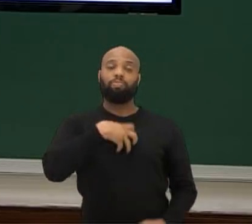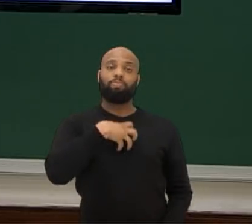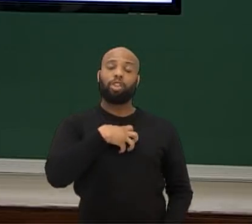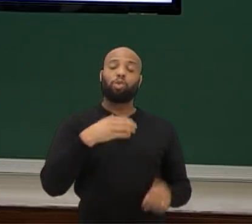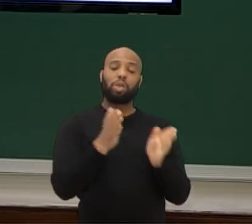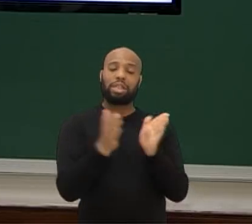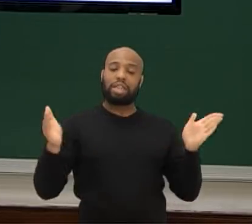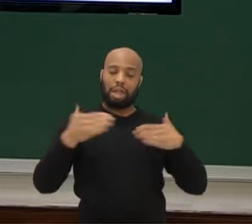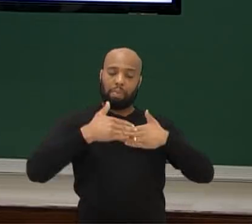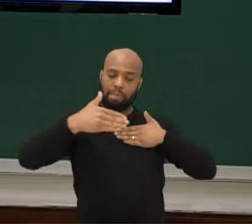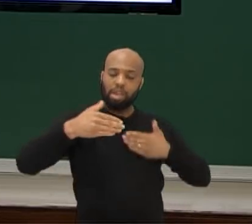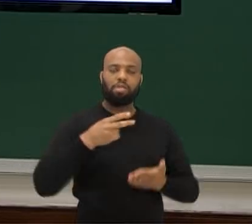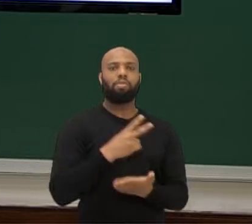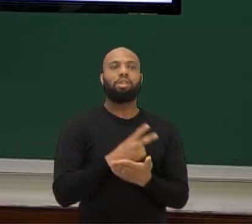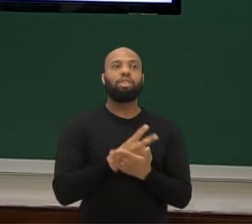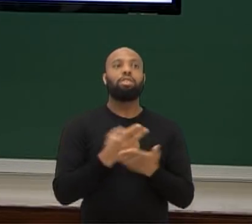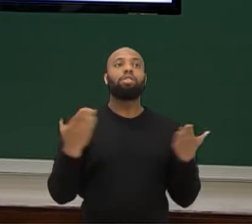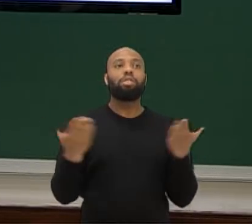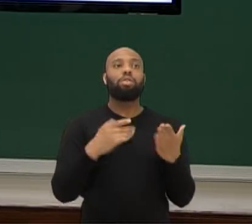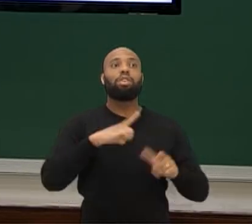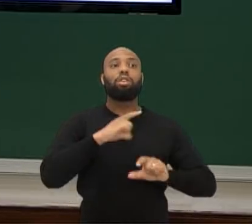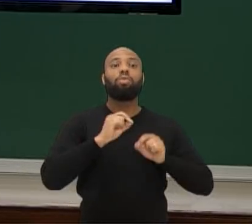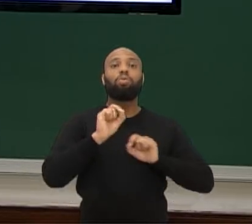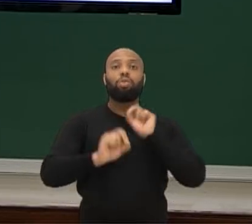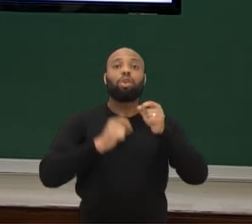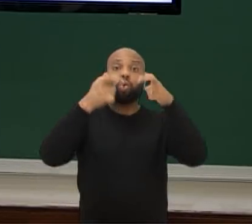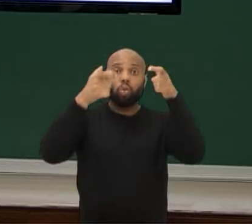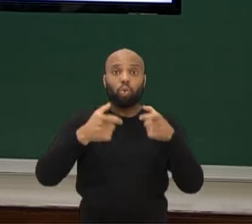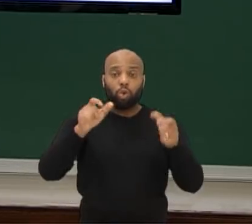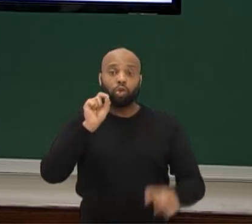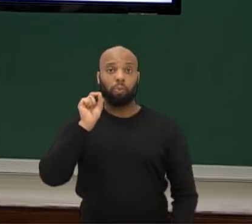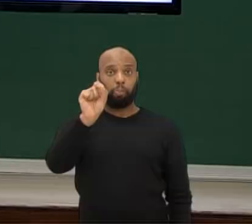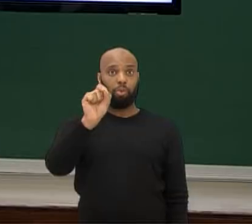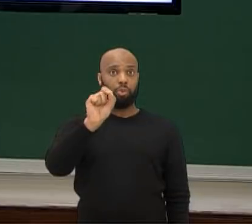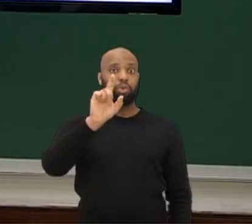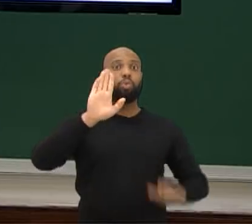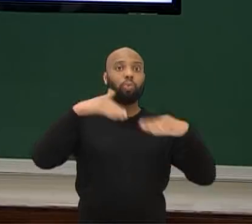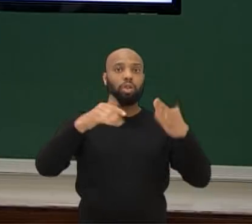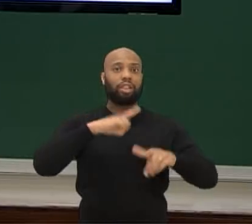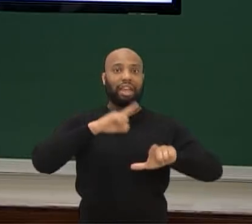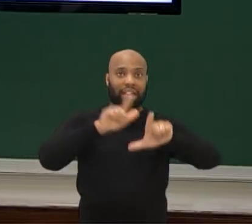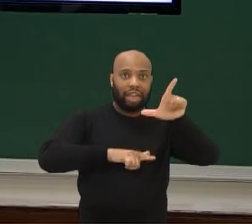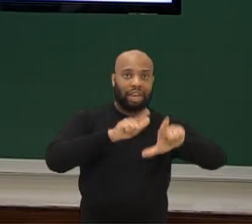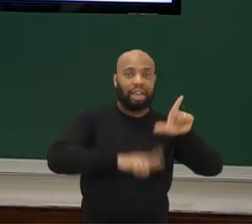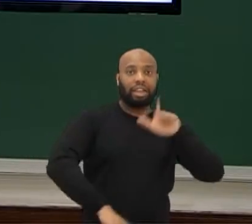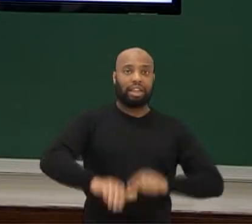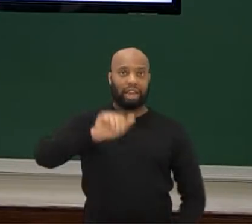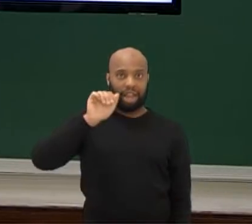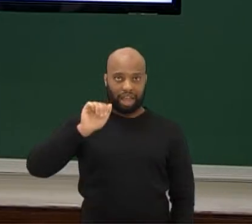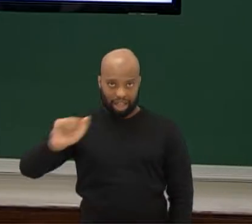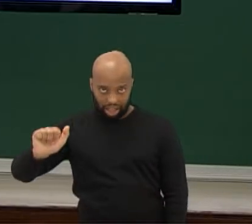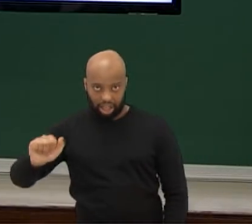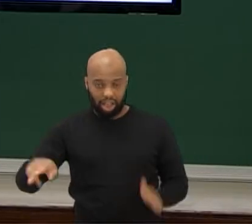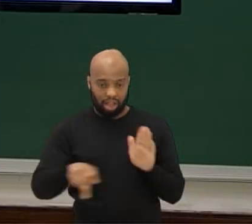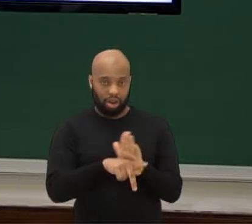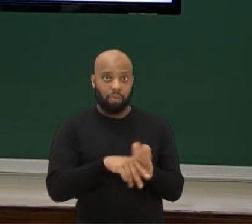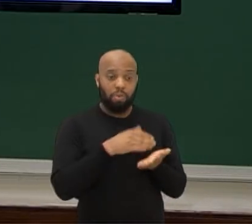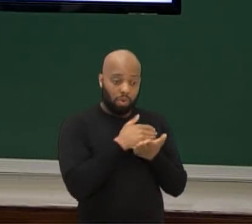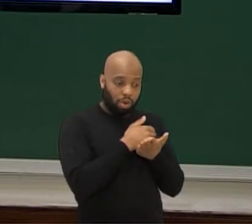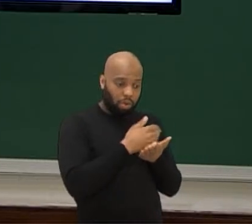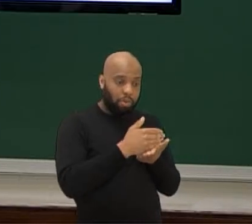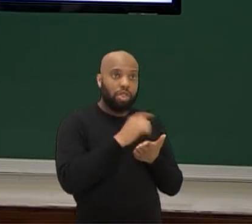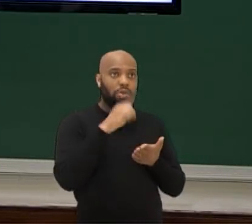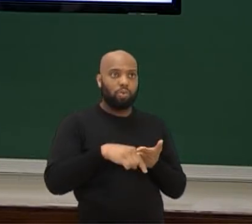Agora nós temos o ponto de localização dela. Então a letra A, que era da origem, que